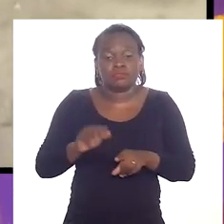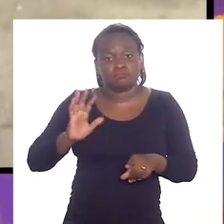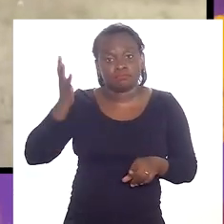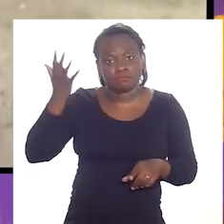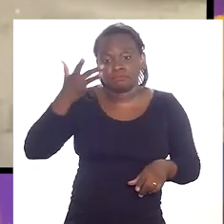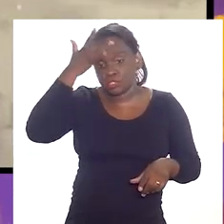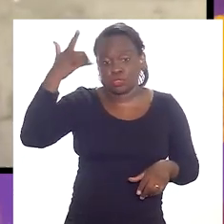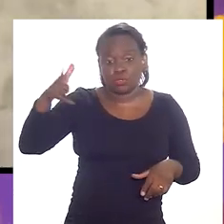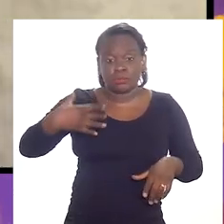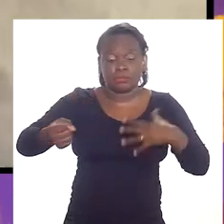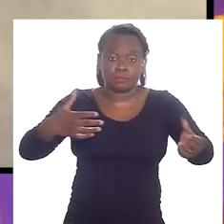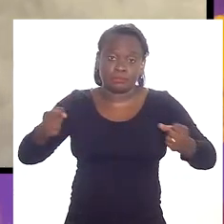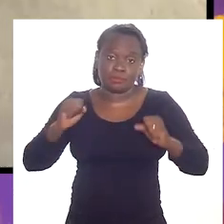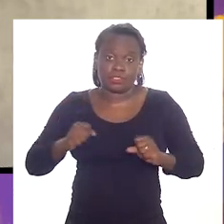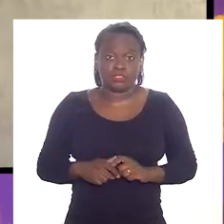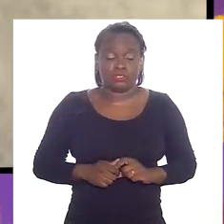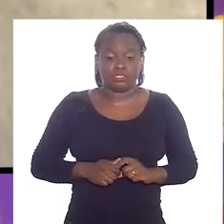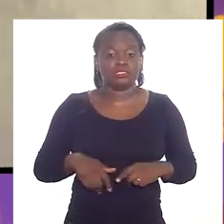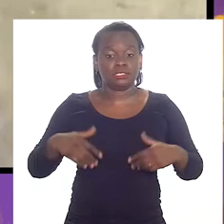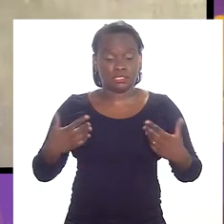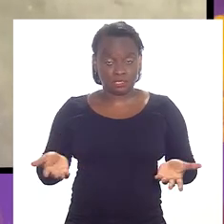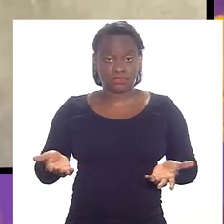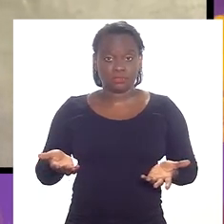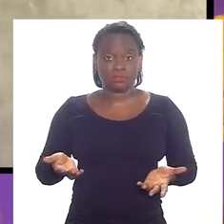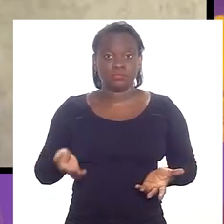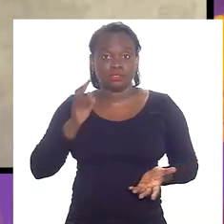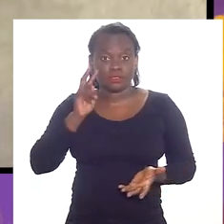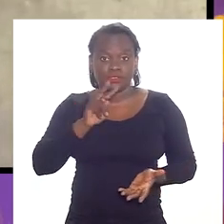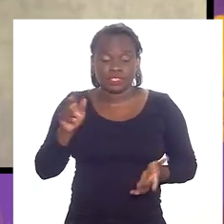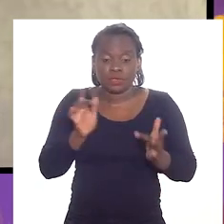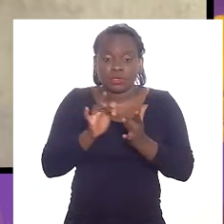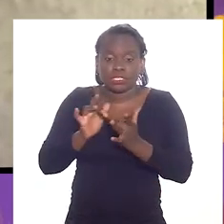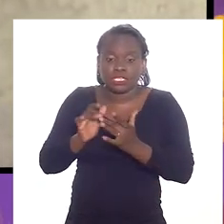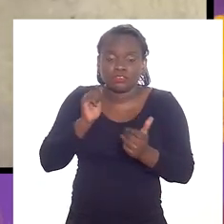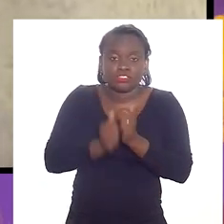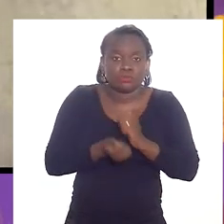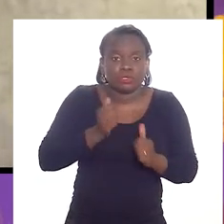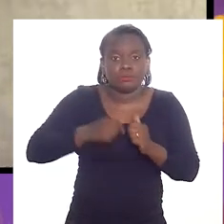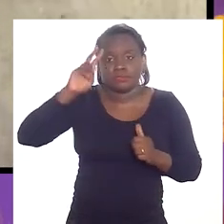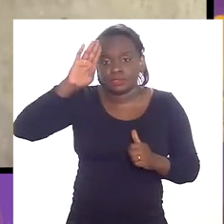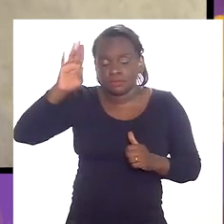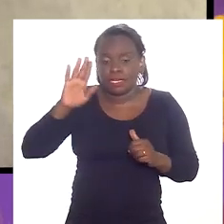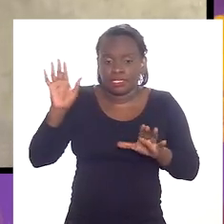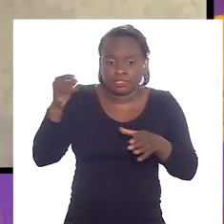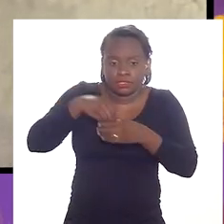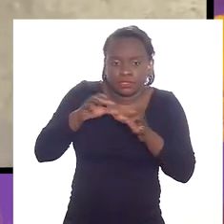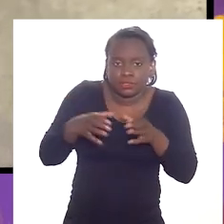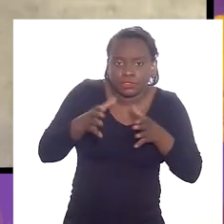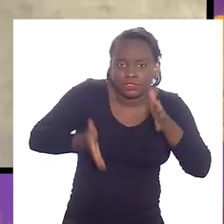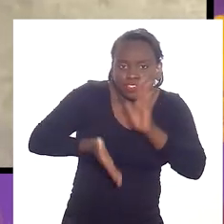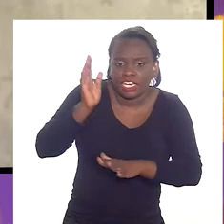apercebidos. Não tem sintoma algum. É o que não faz com que aquela pessoa deixe de ser uma transmissora em potencial da